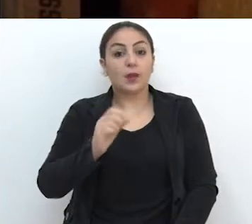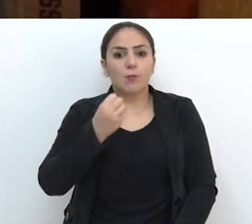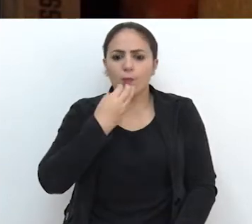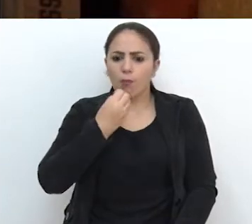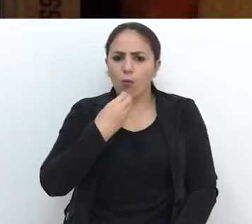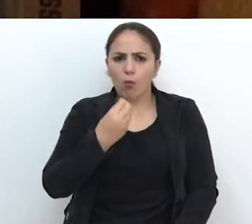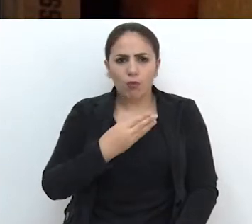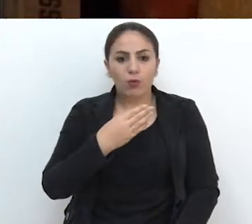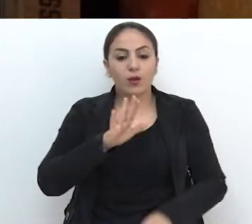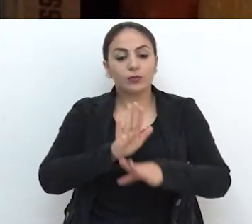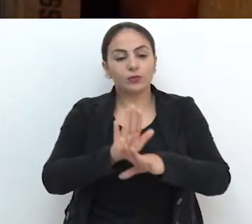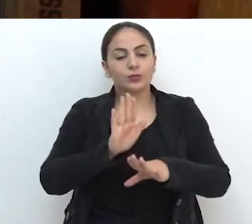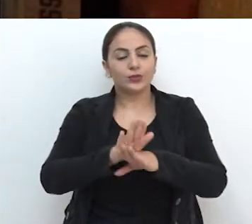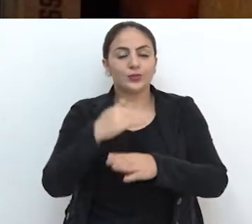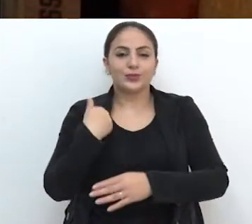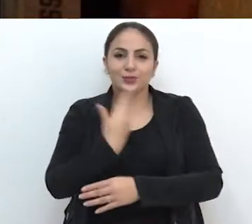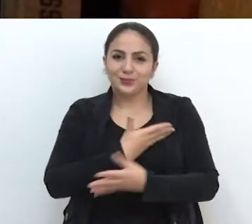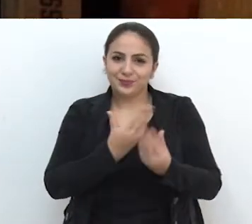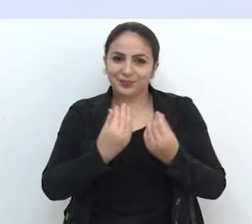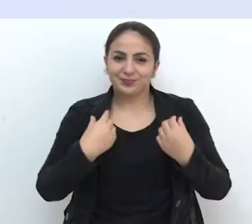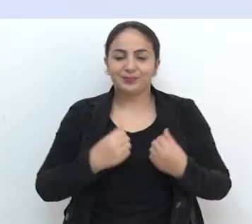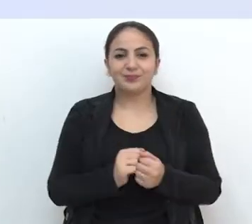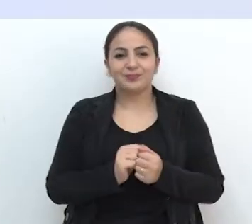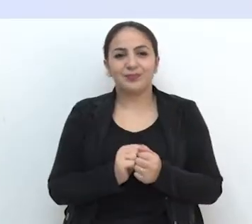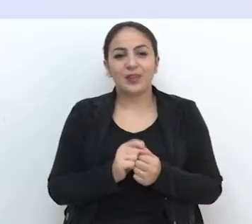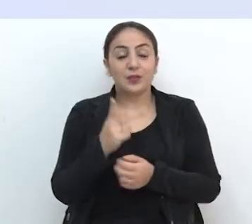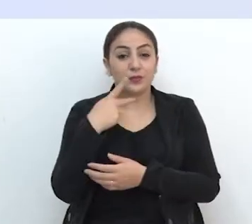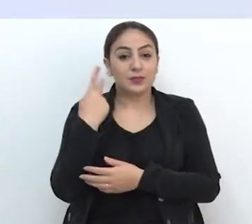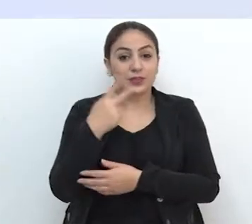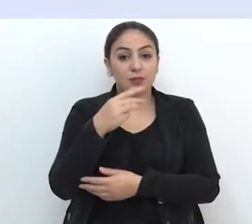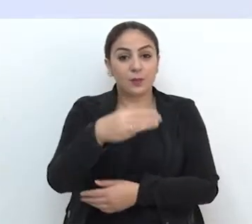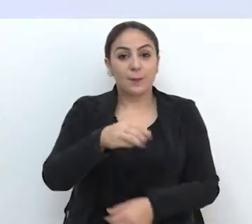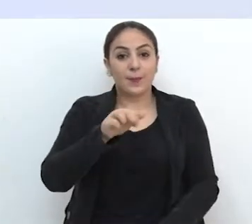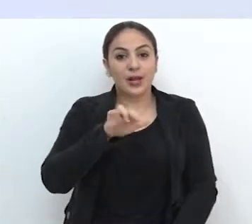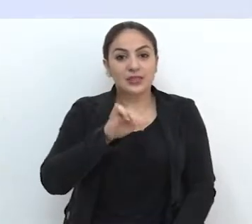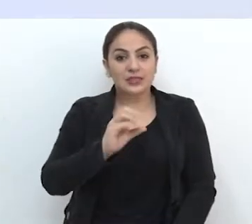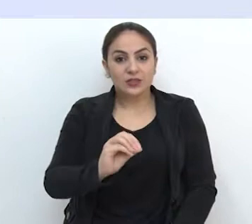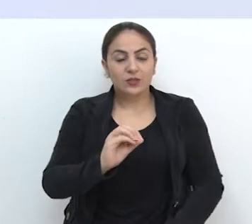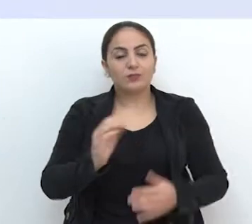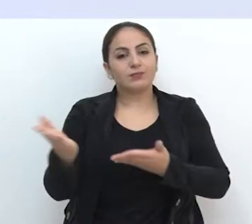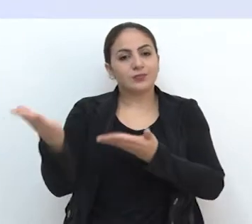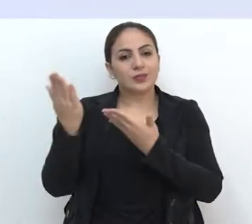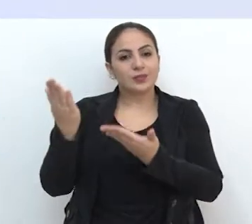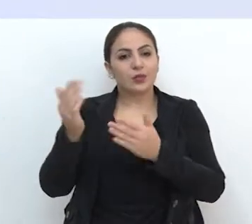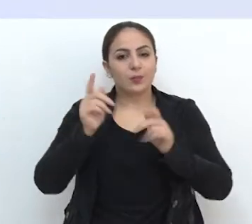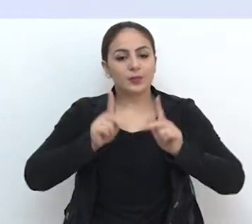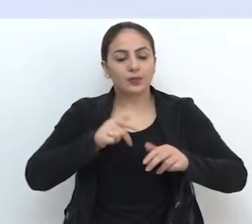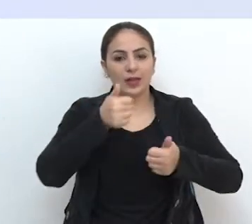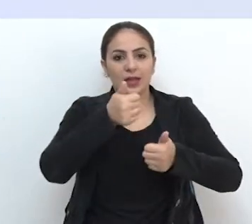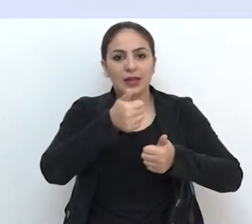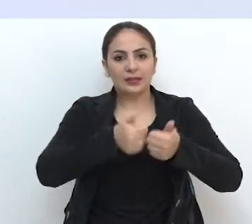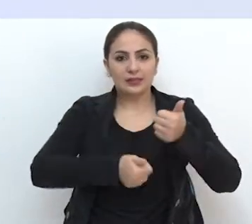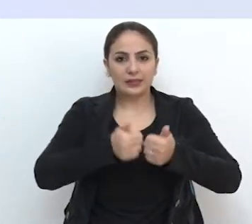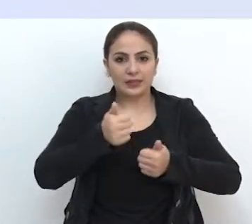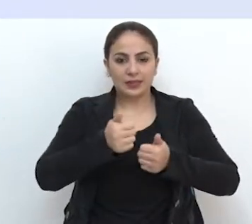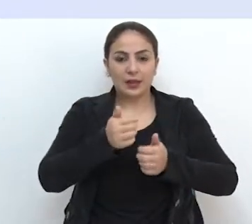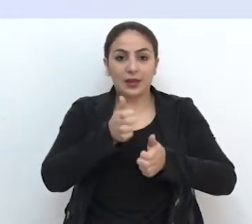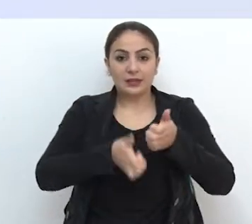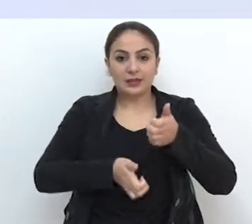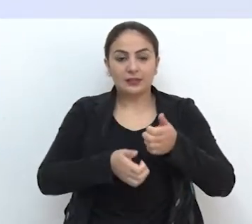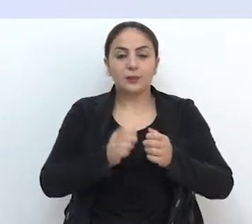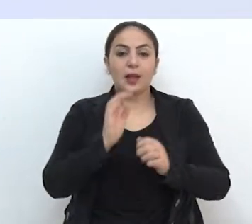são muito bons, eles ajudam a gente bastante. E o vereador Márcio Patucci homenageou os atletas pelas conquistas